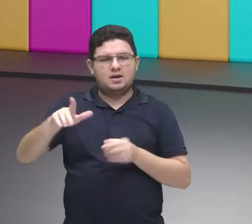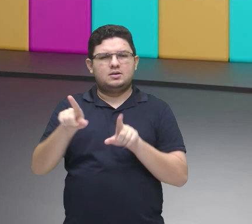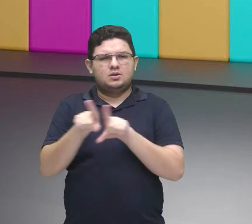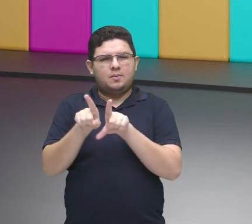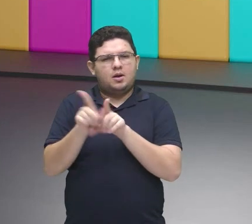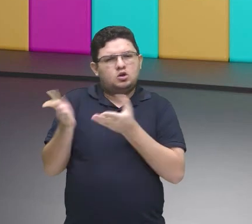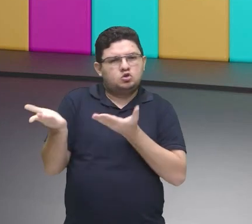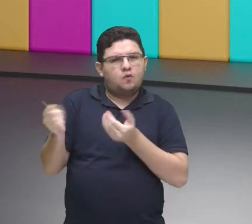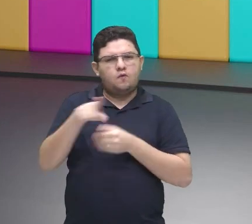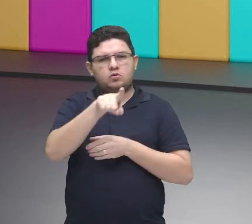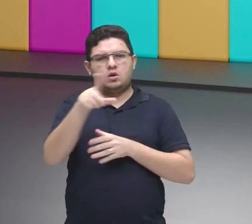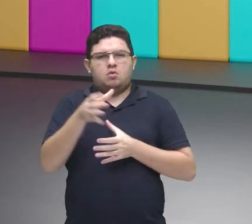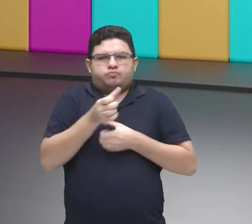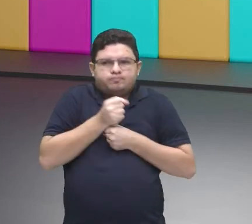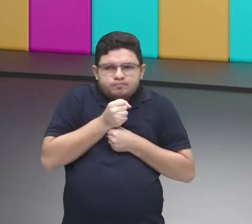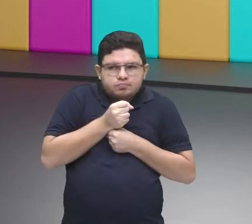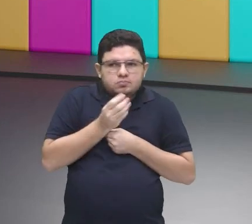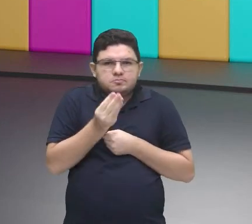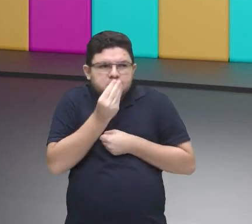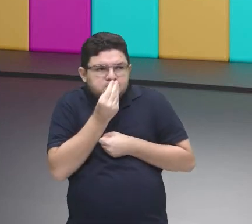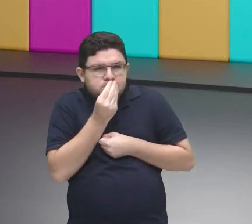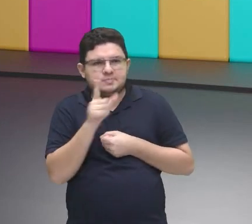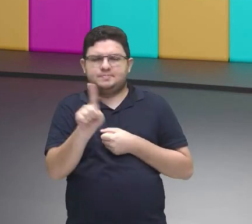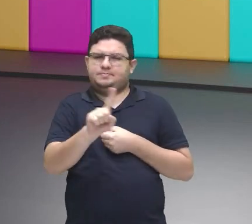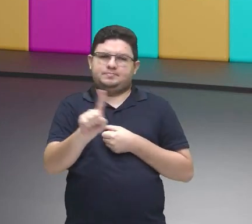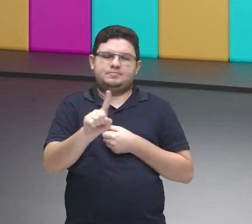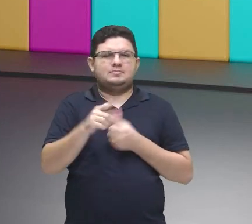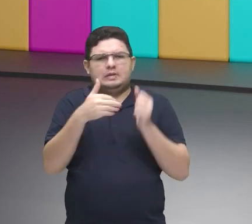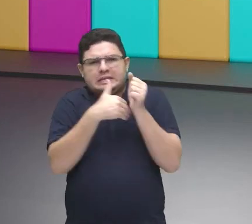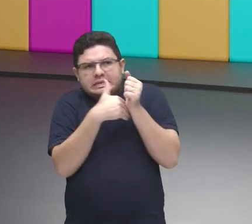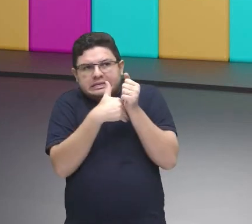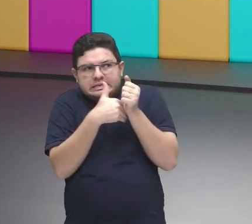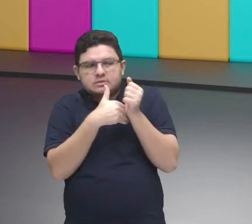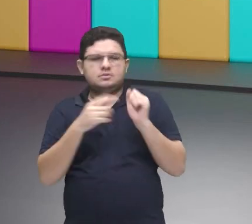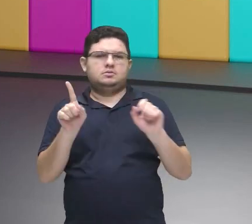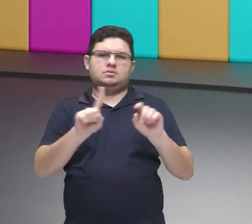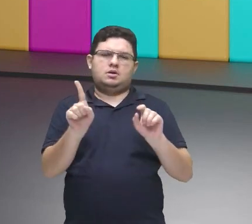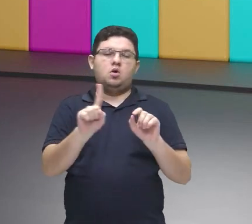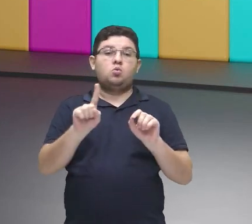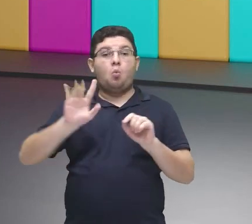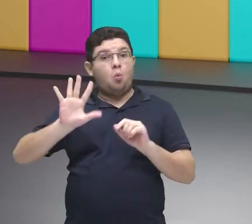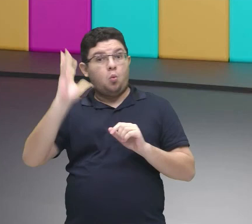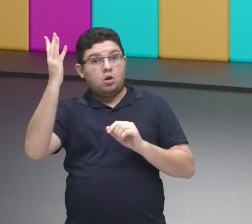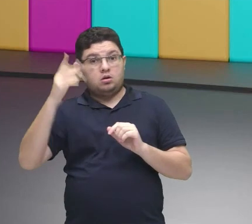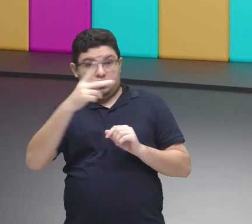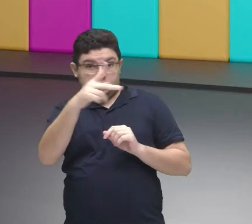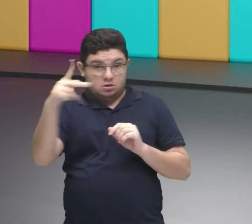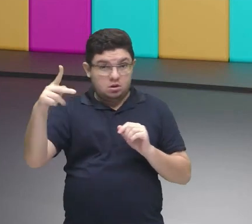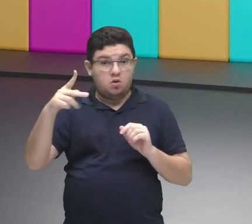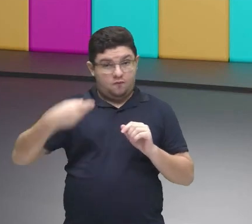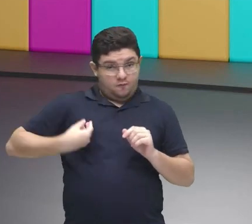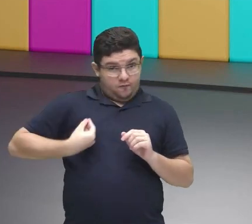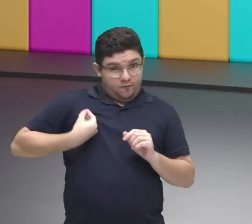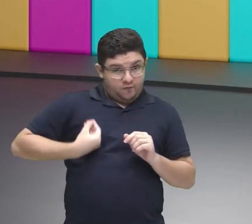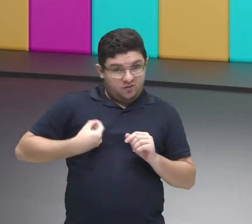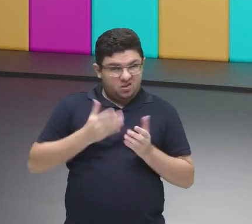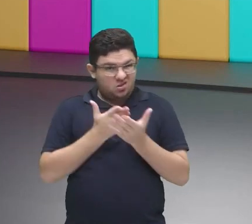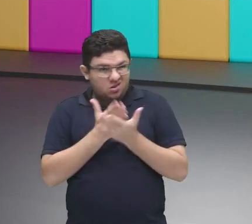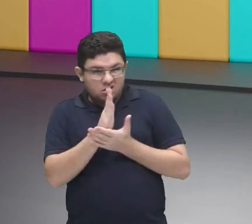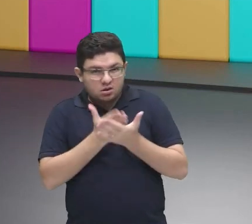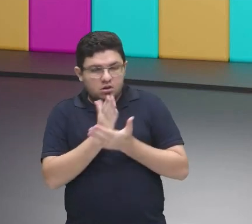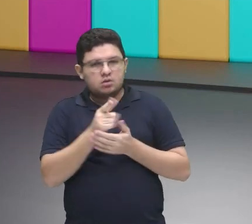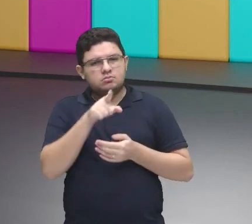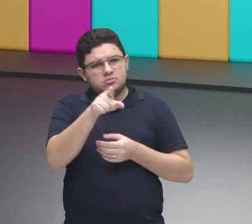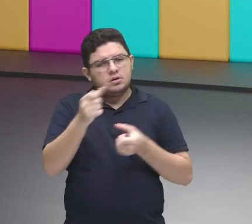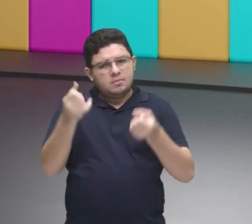não se cale, não tenha medo, não guarde segredo. Se acontecer alguma situação que lhe incomodou, conte para o seu pai, para a sua mãe,